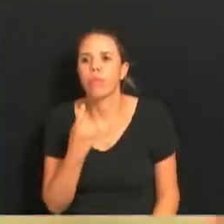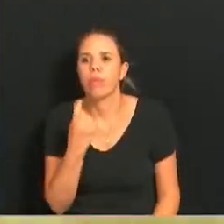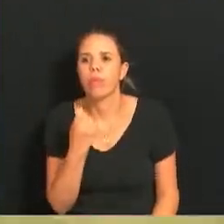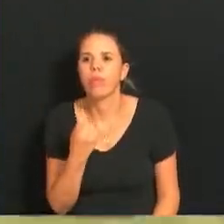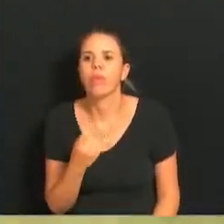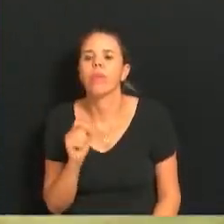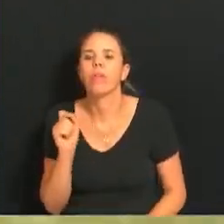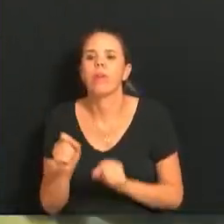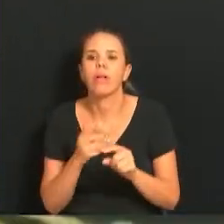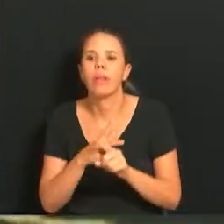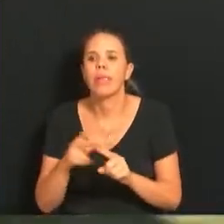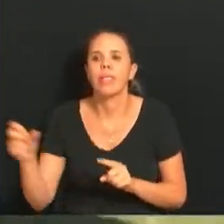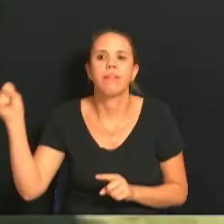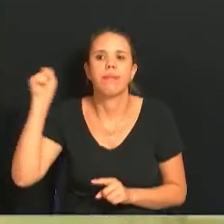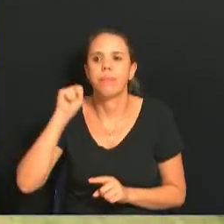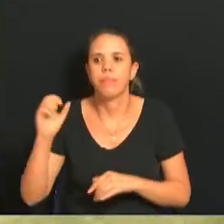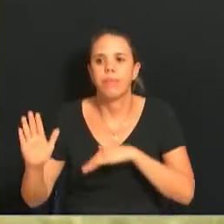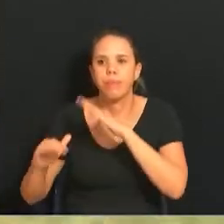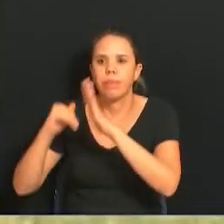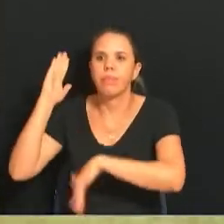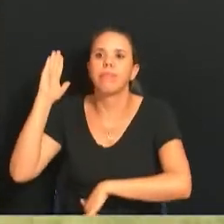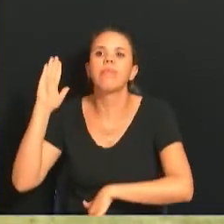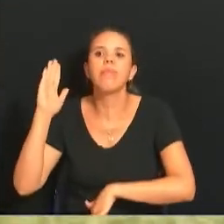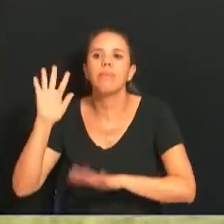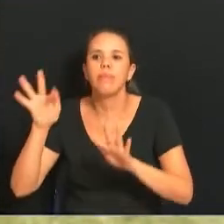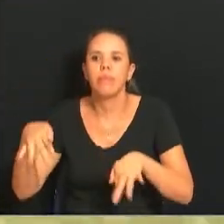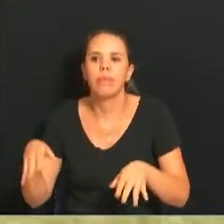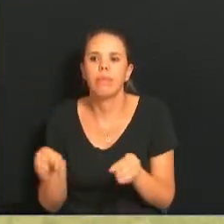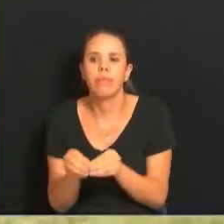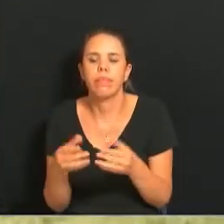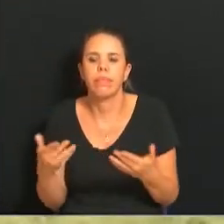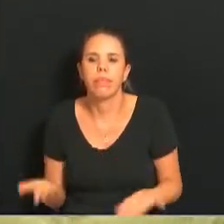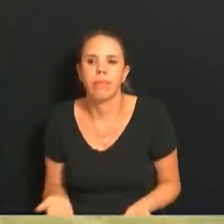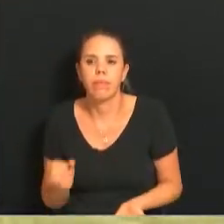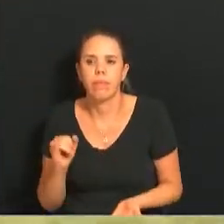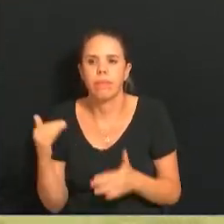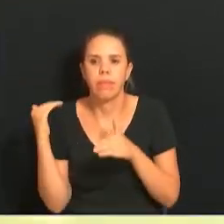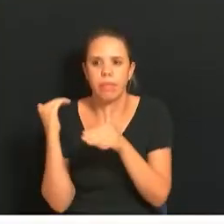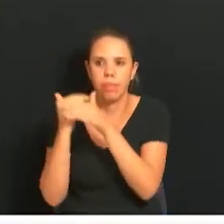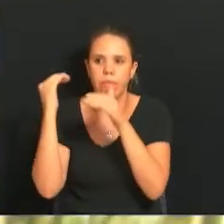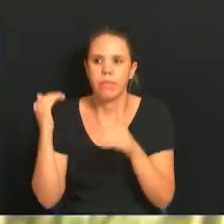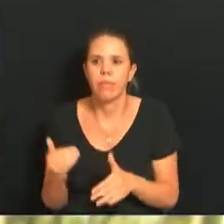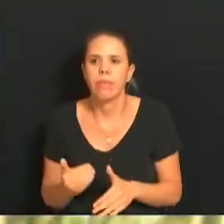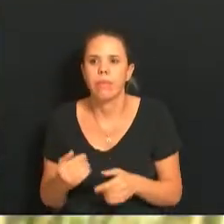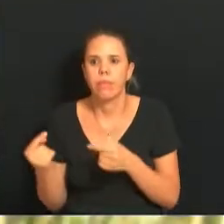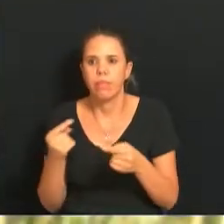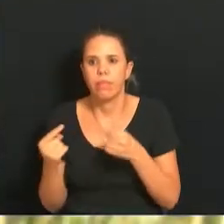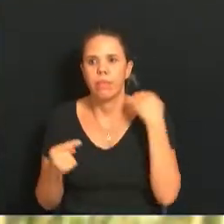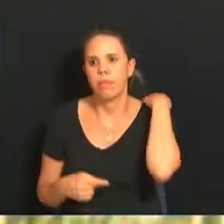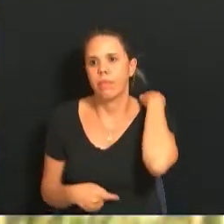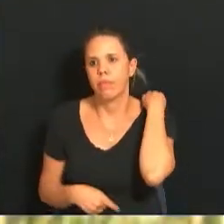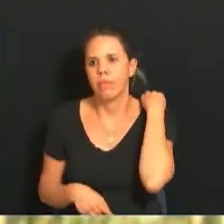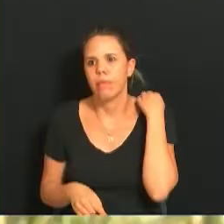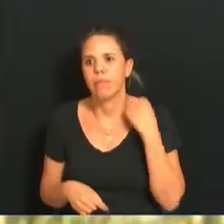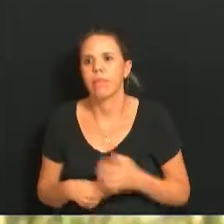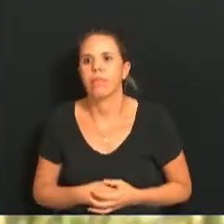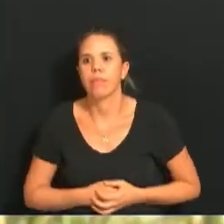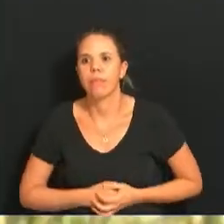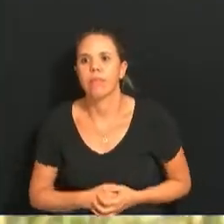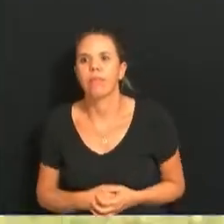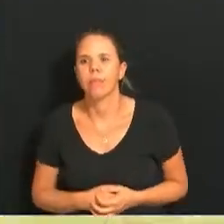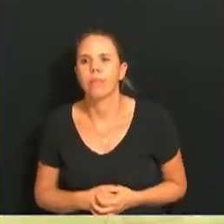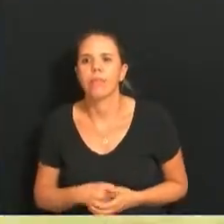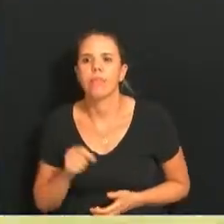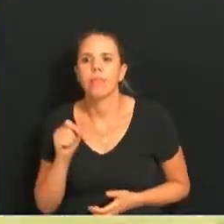quem vencer avança à semifinal. Se der empate, a disputa vai para os pênaltis e